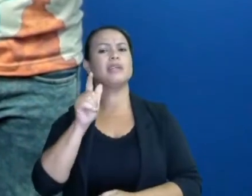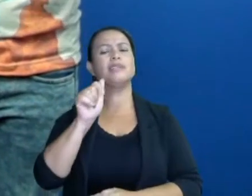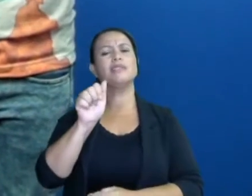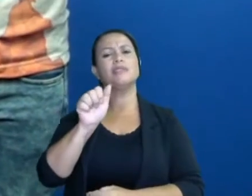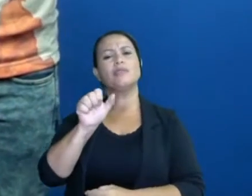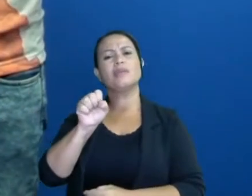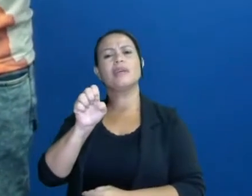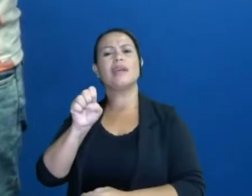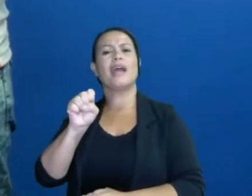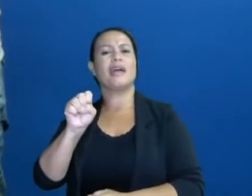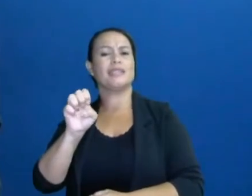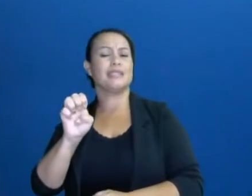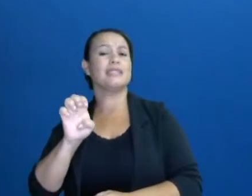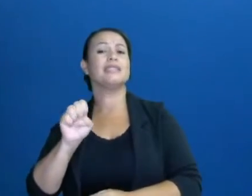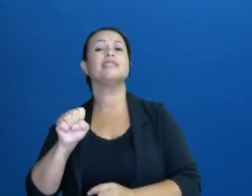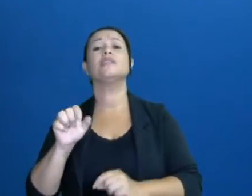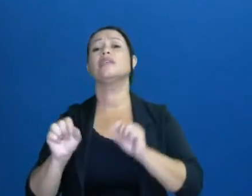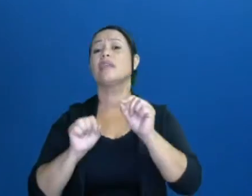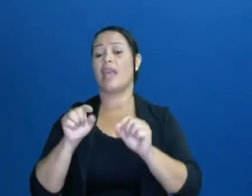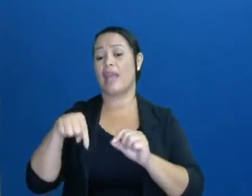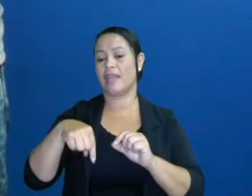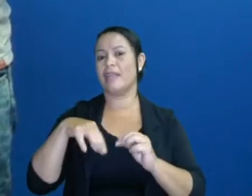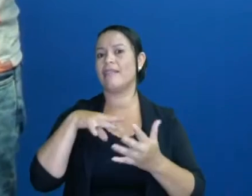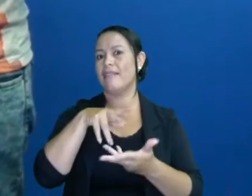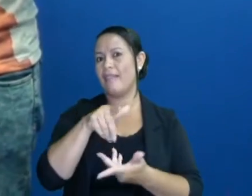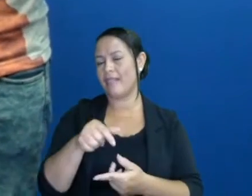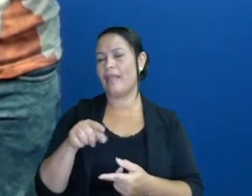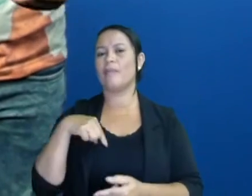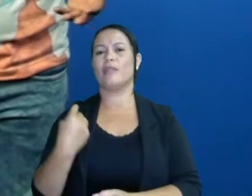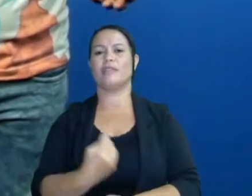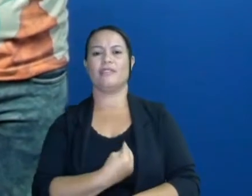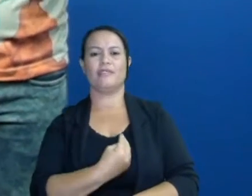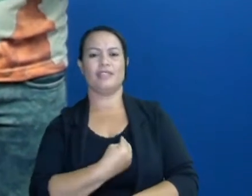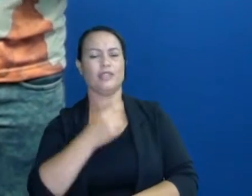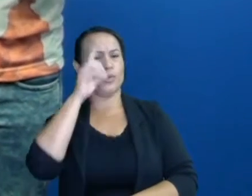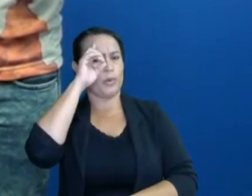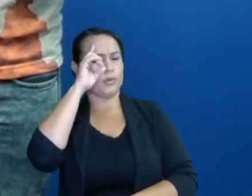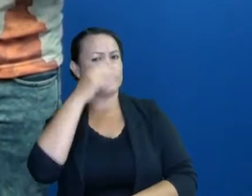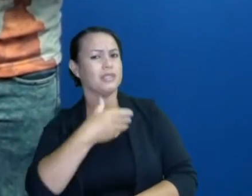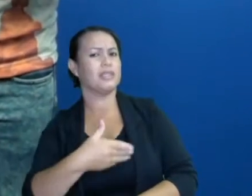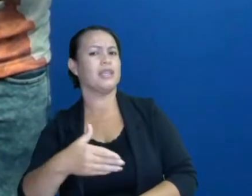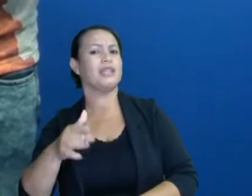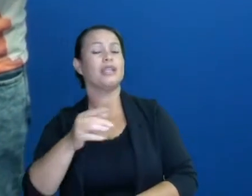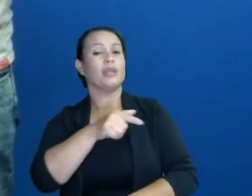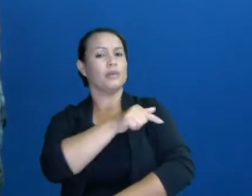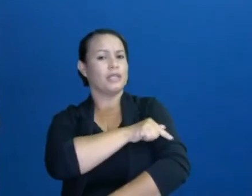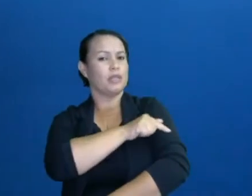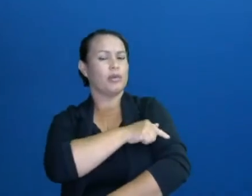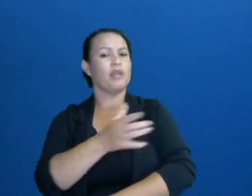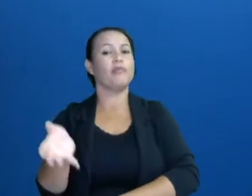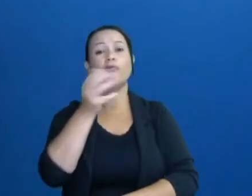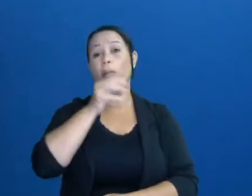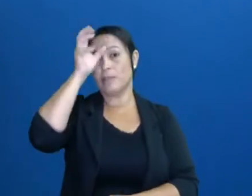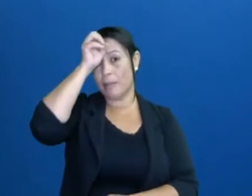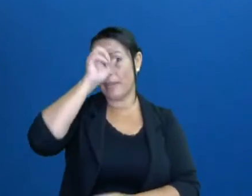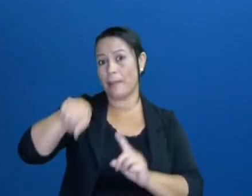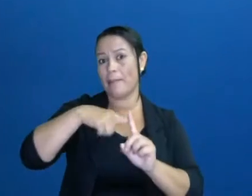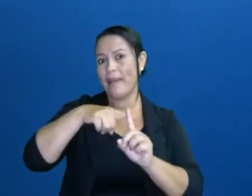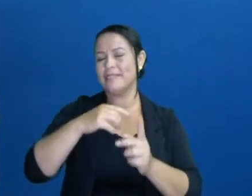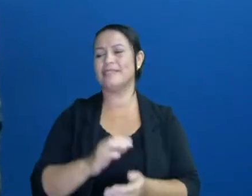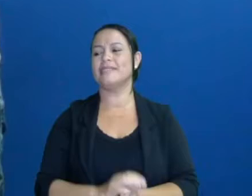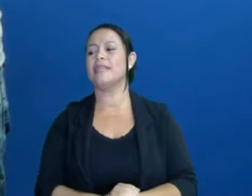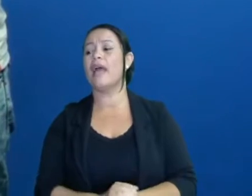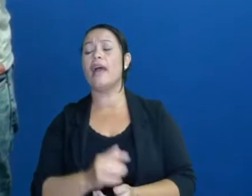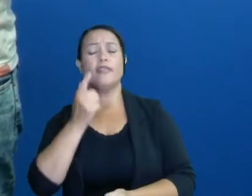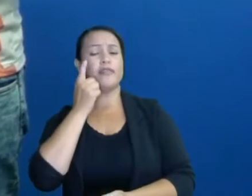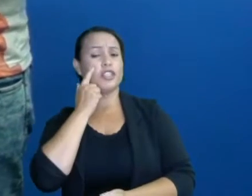nossa atmosfera para a nossa vida, no nosso cotidiano, tá bem? Então segue lá, turma de sétimo ano, vamos aprender um pouco mais.